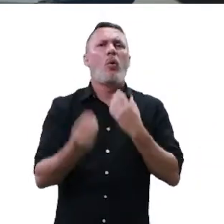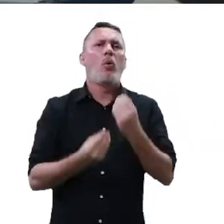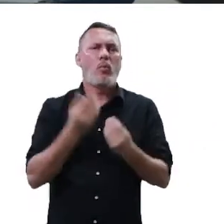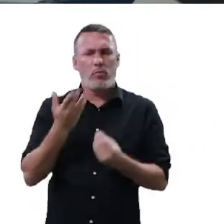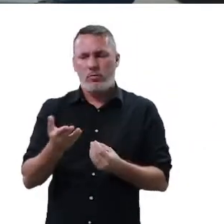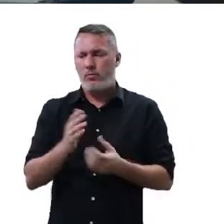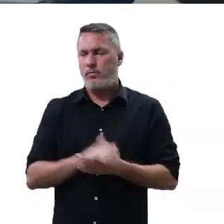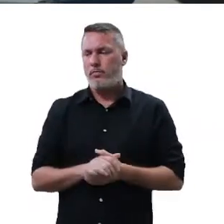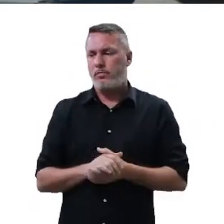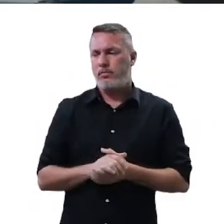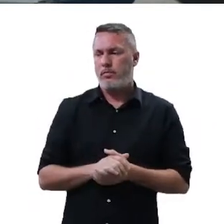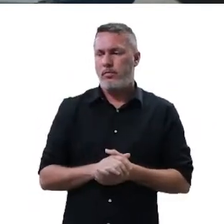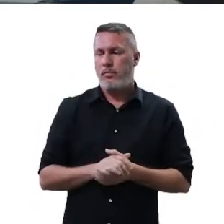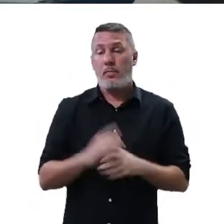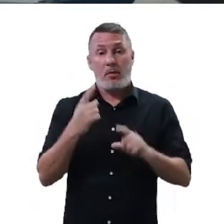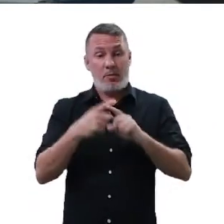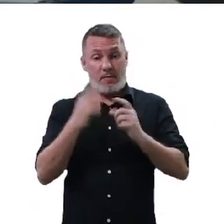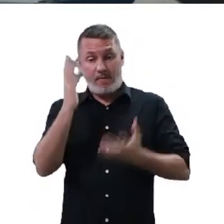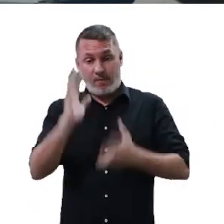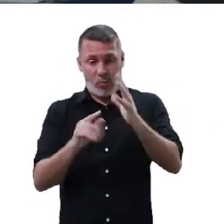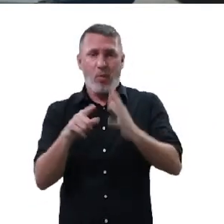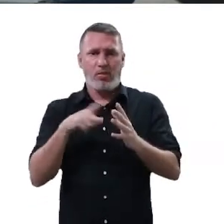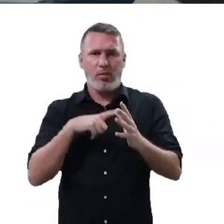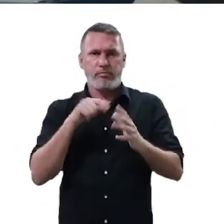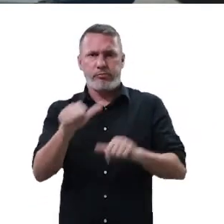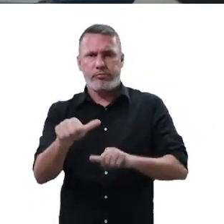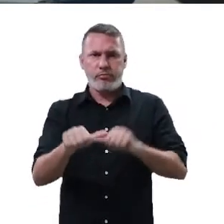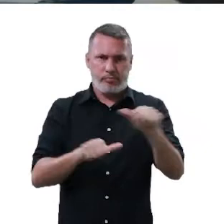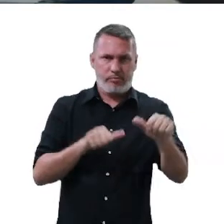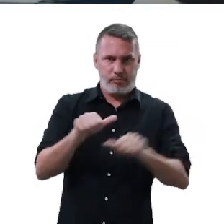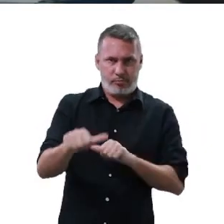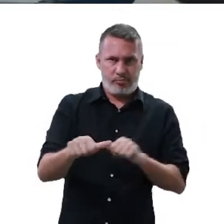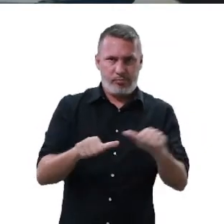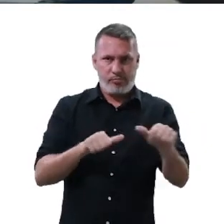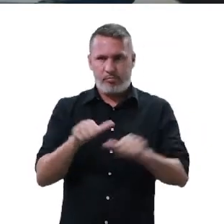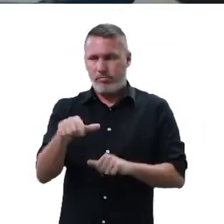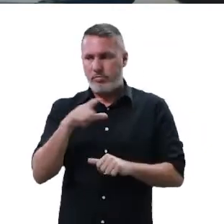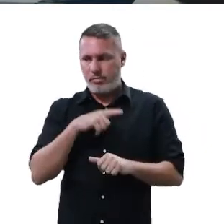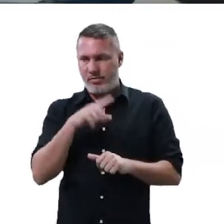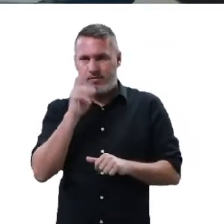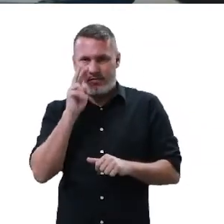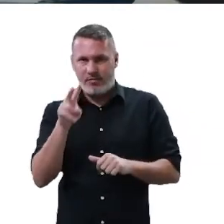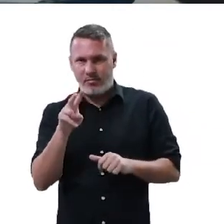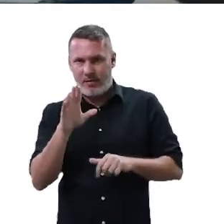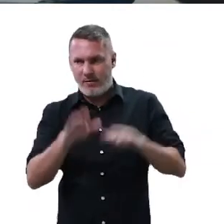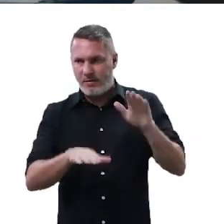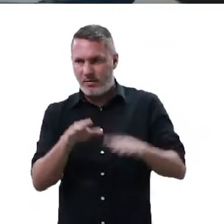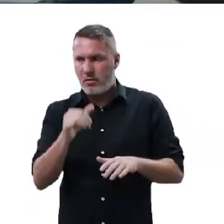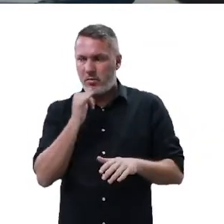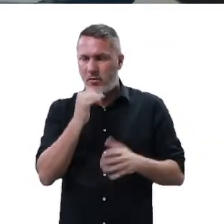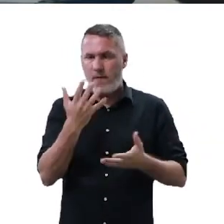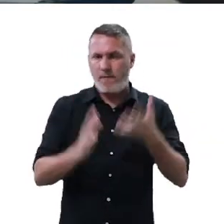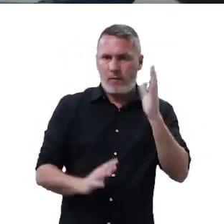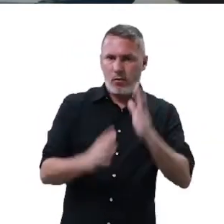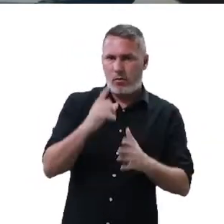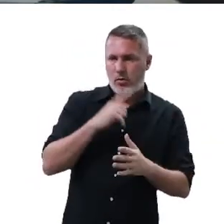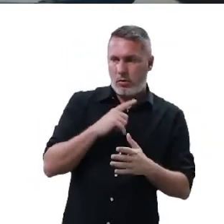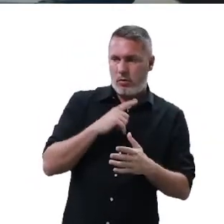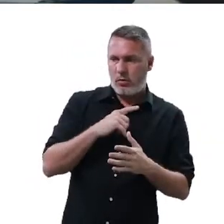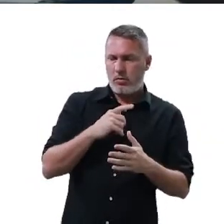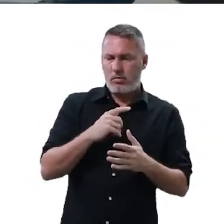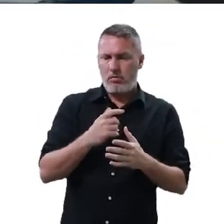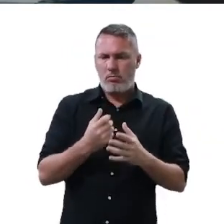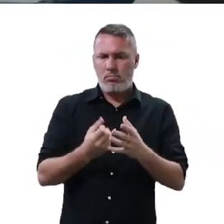essa questão do Heráclito. O fogo como símbolo de transformação, né? O fogo ele não transforma, ele não